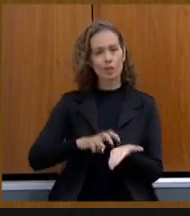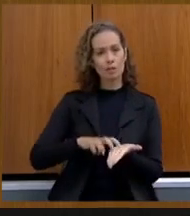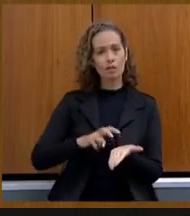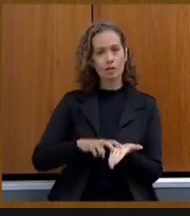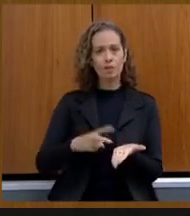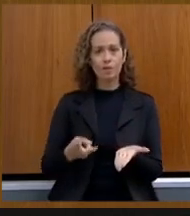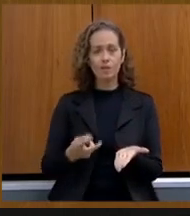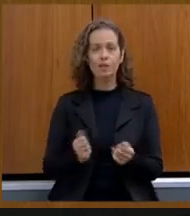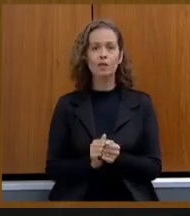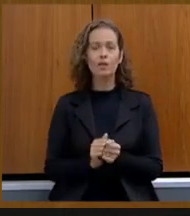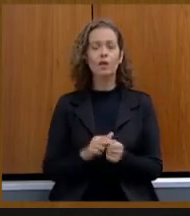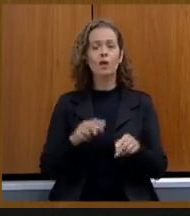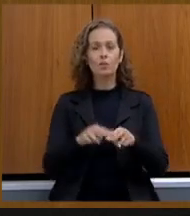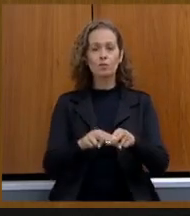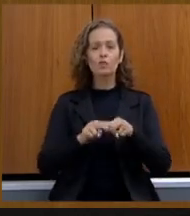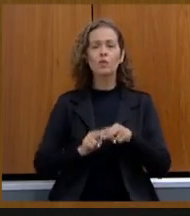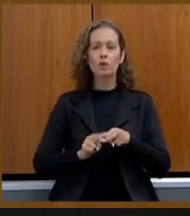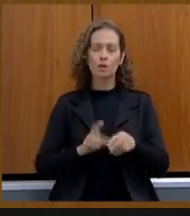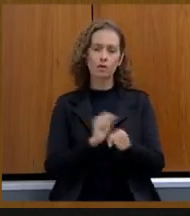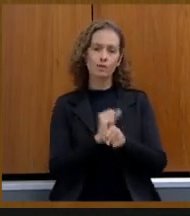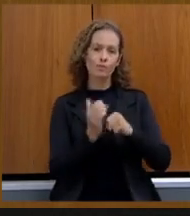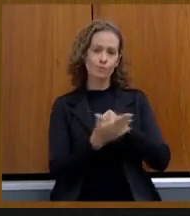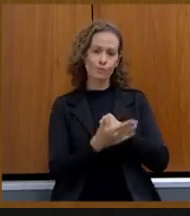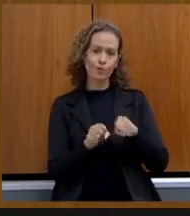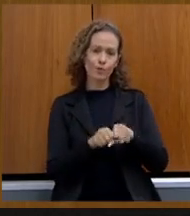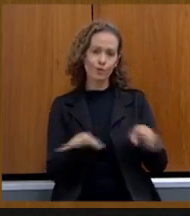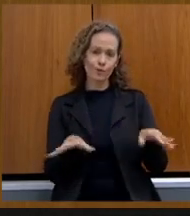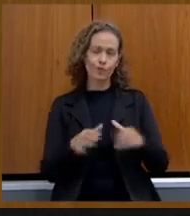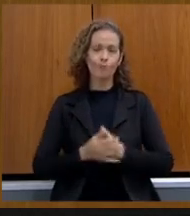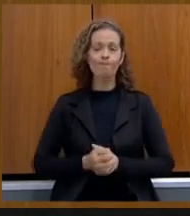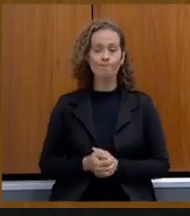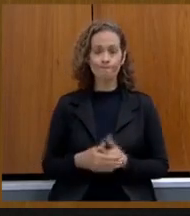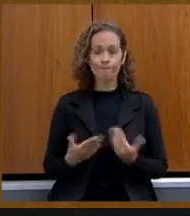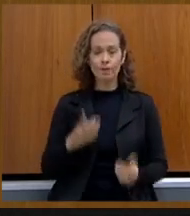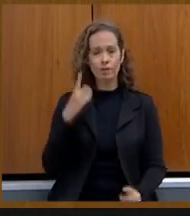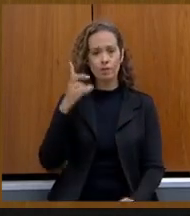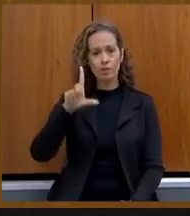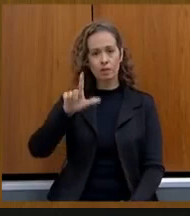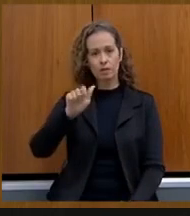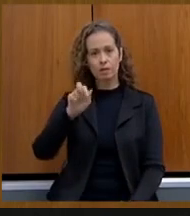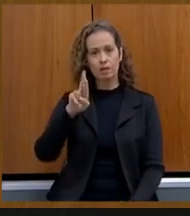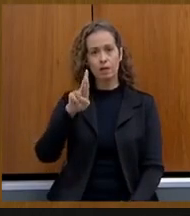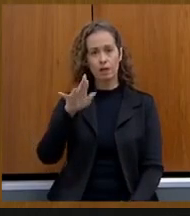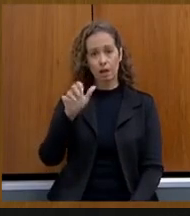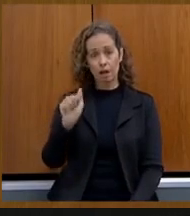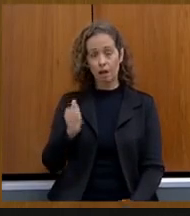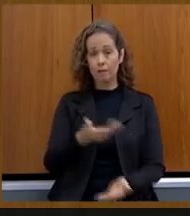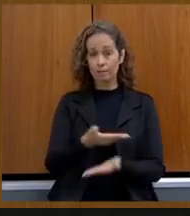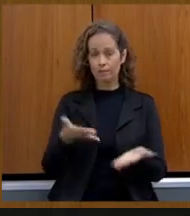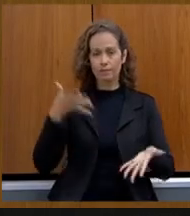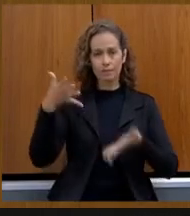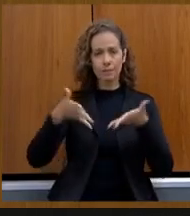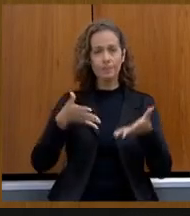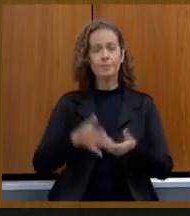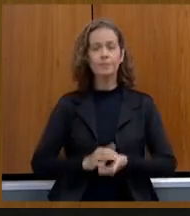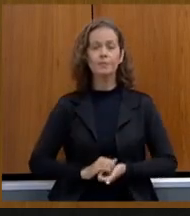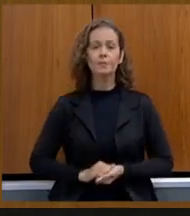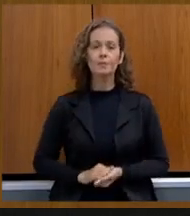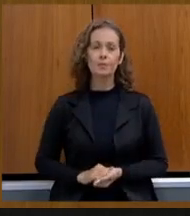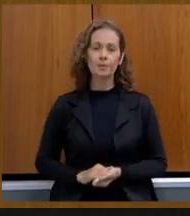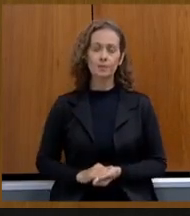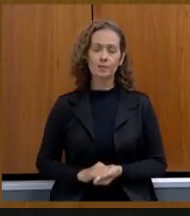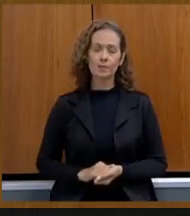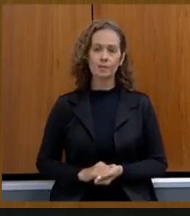pelas consequências da covid-19 deputada Laura a vossa excelência' palavra